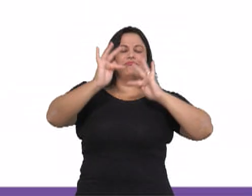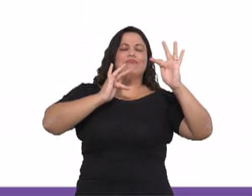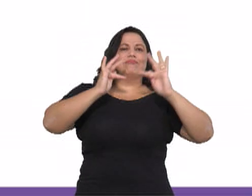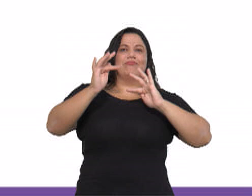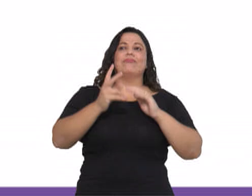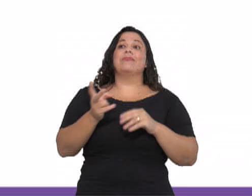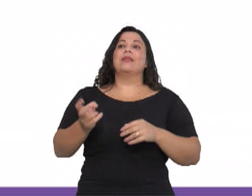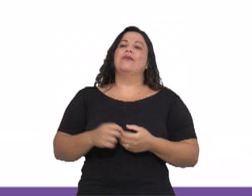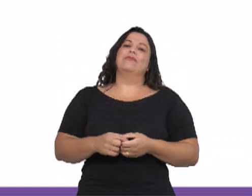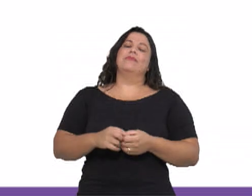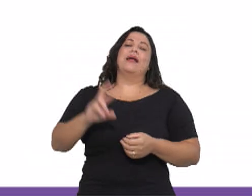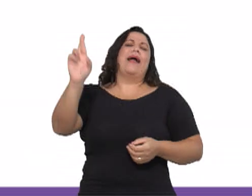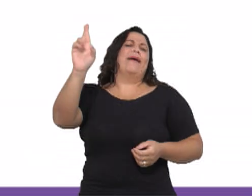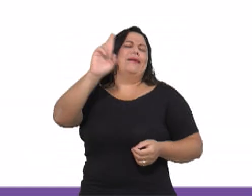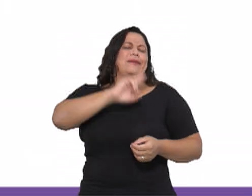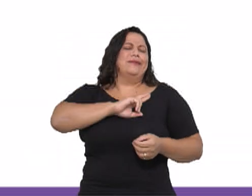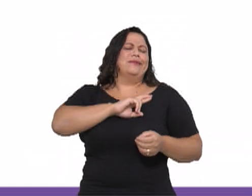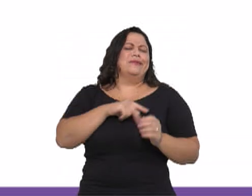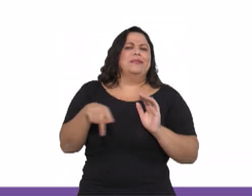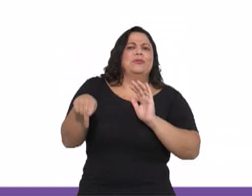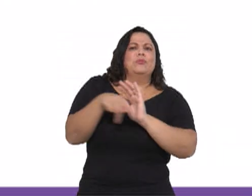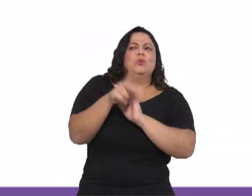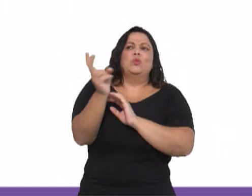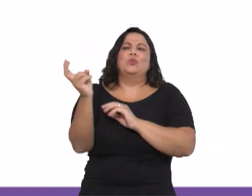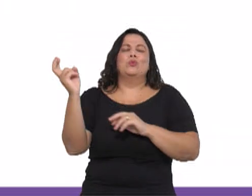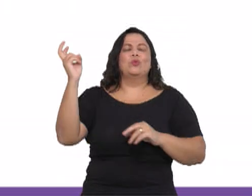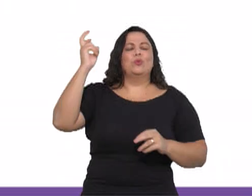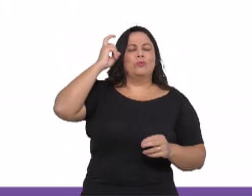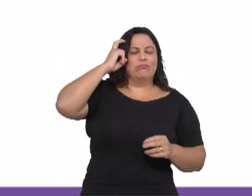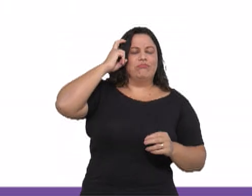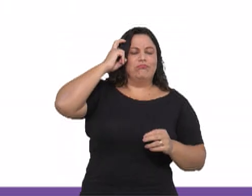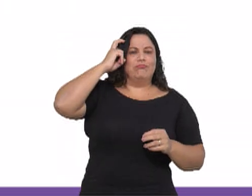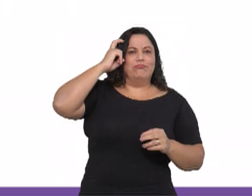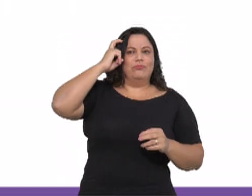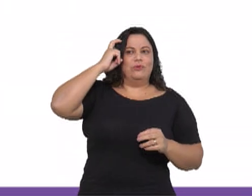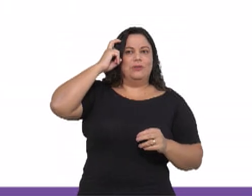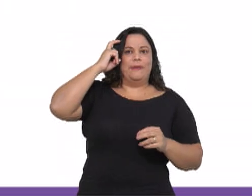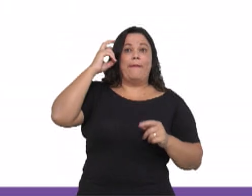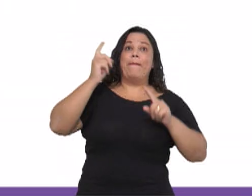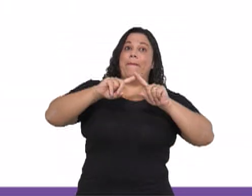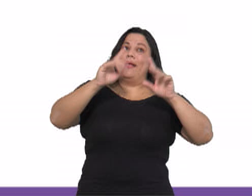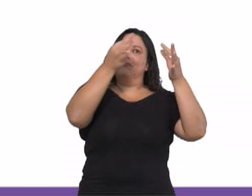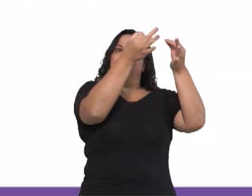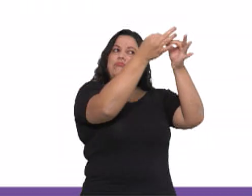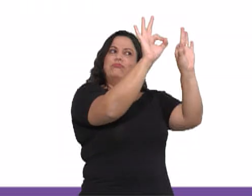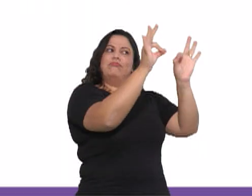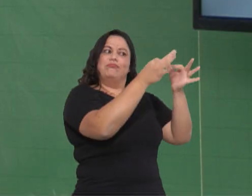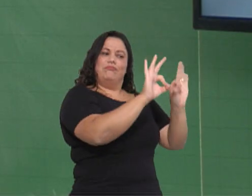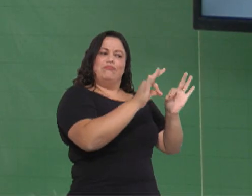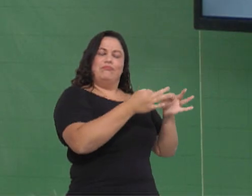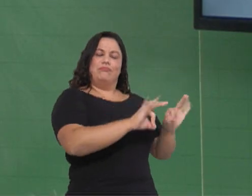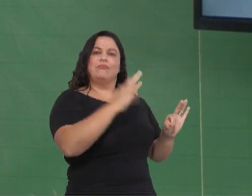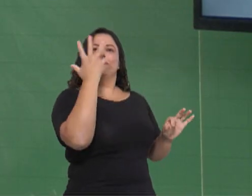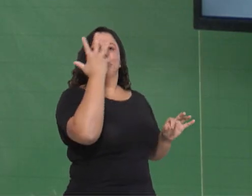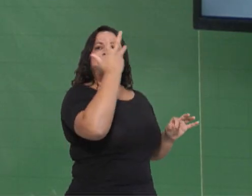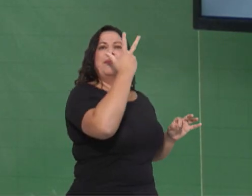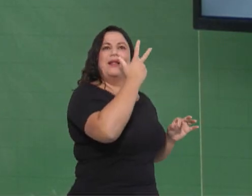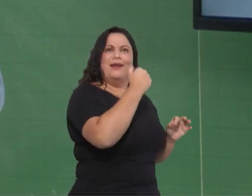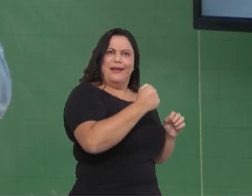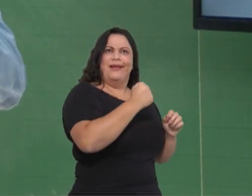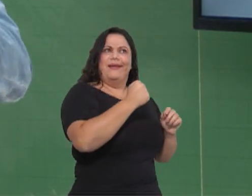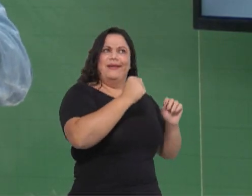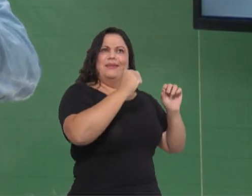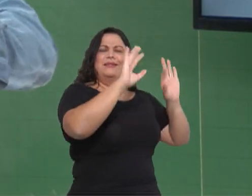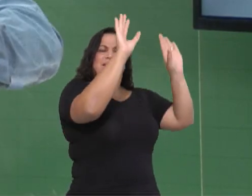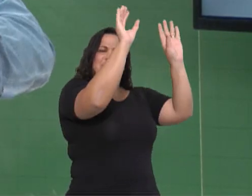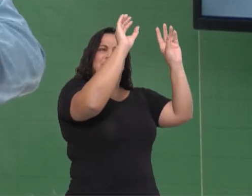elemento cultural, dando uma estética popular ao sagrado. Estética tem a ver com beleza, com arte.